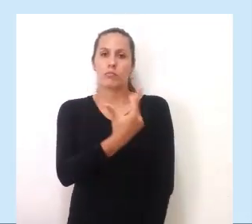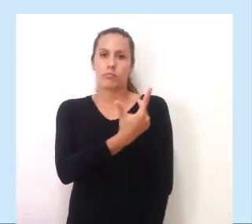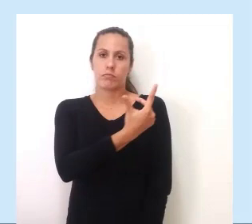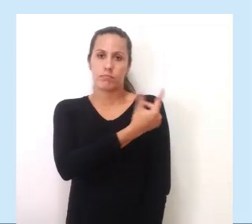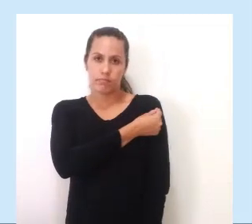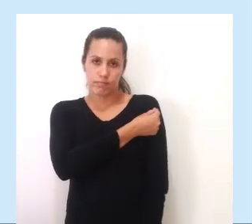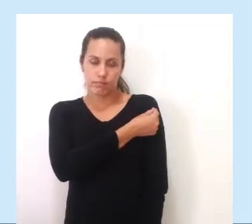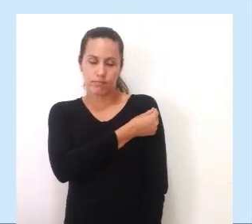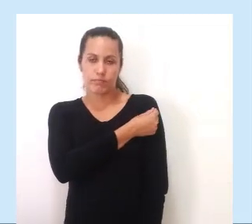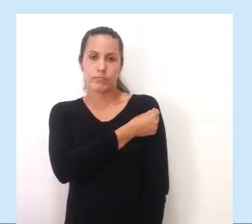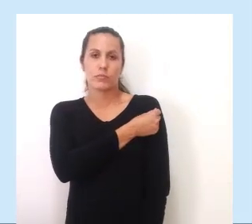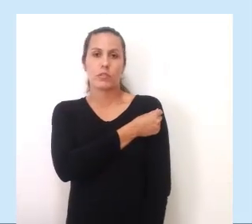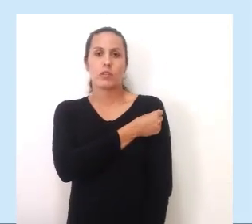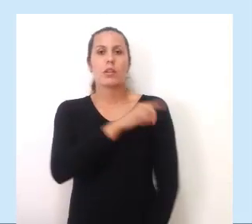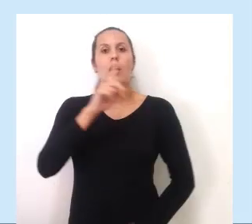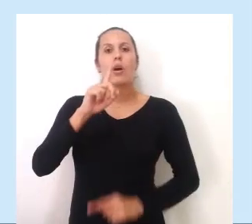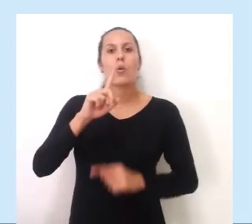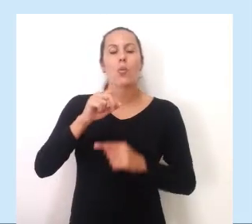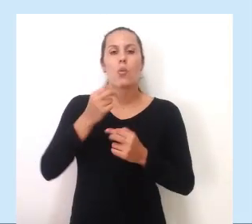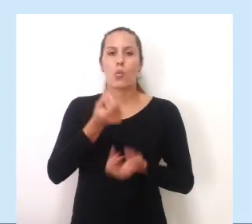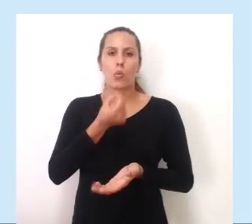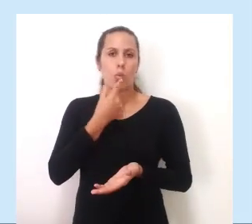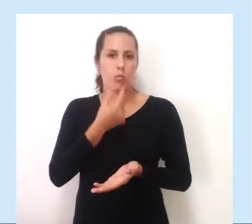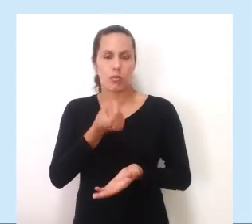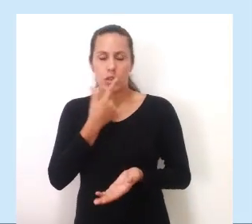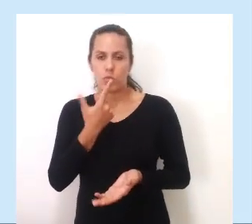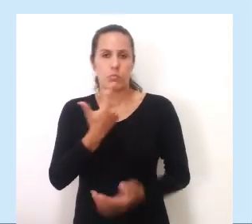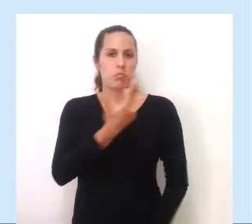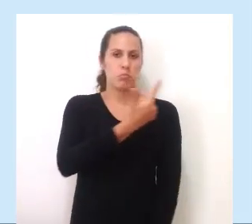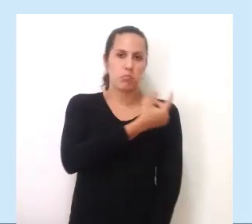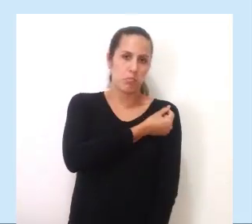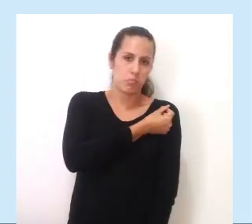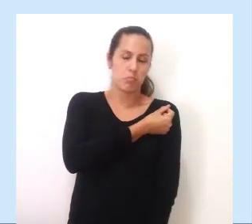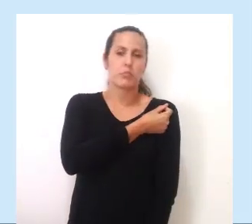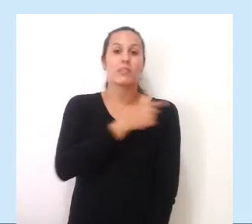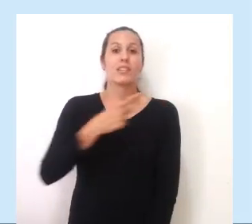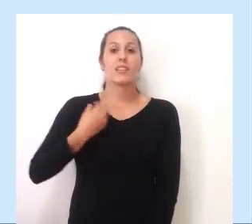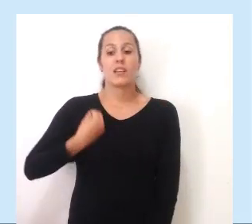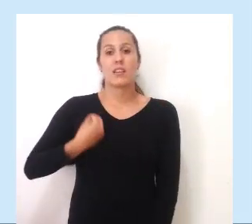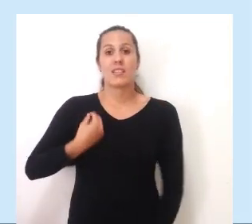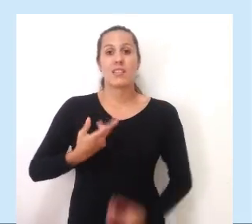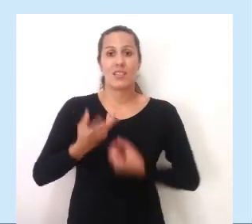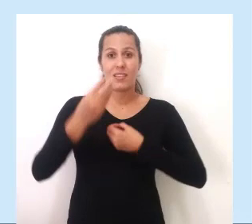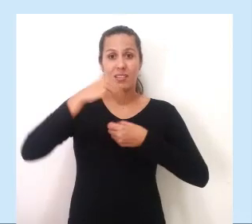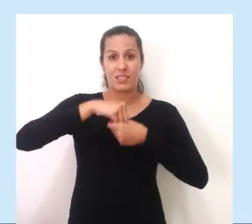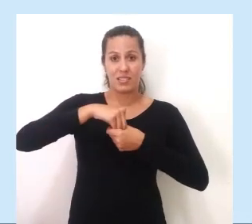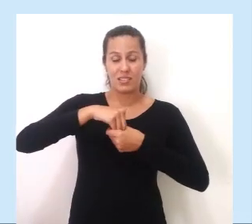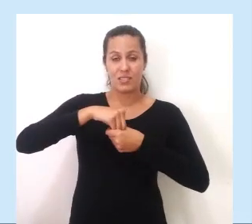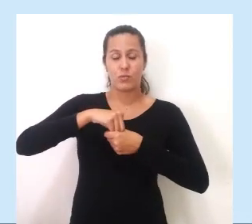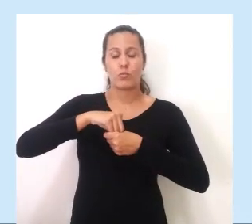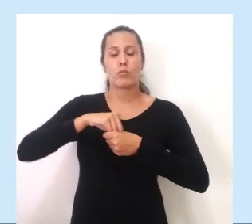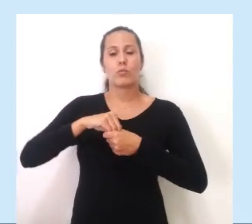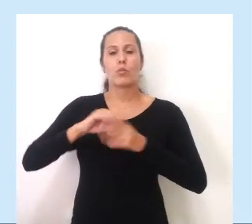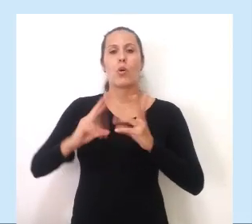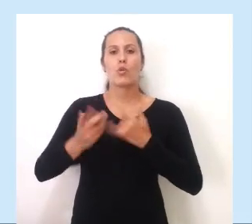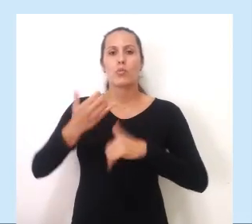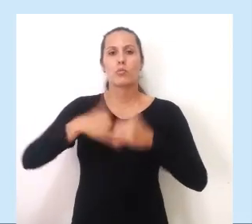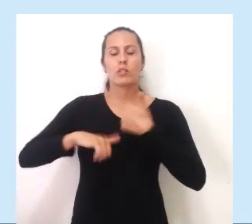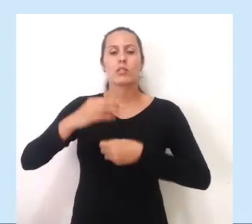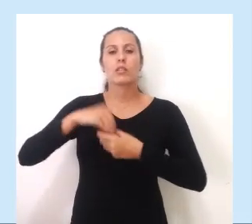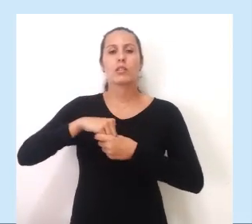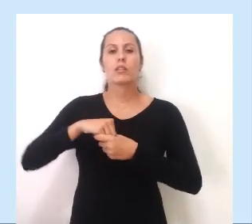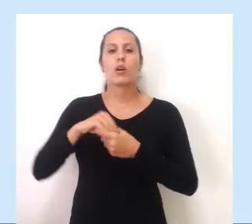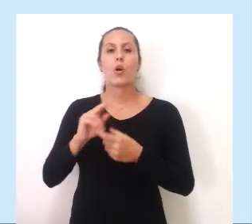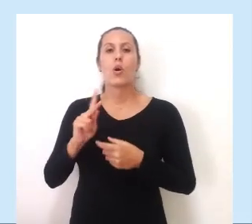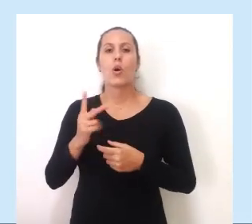gente vai aplicar algum material ou tomar algum material, algum comprimido